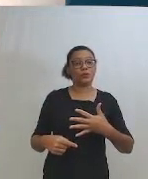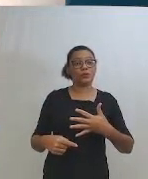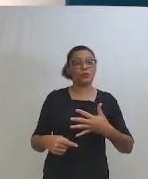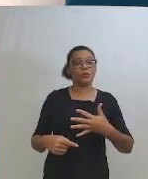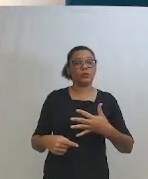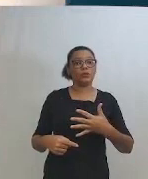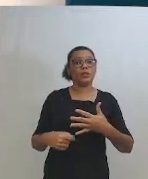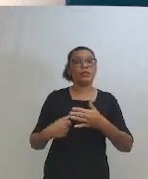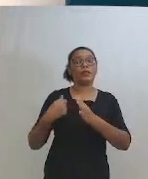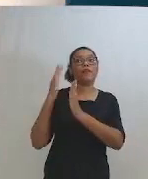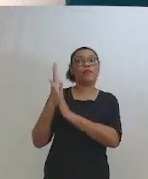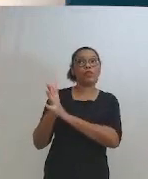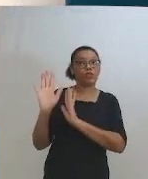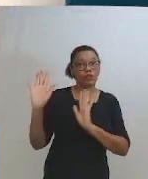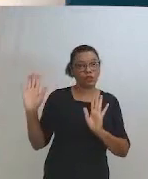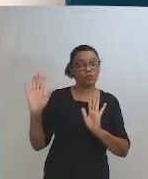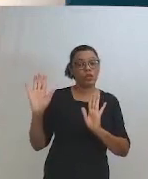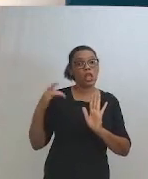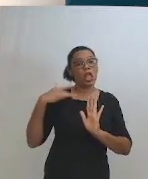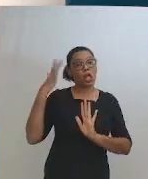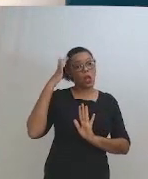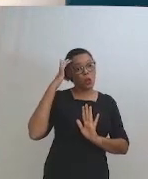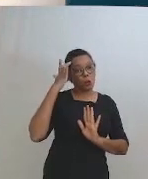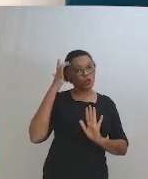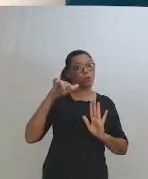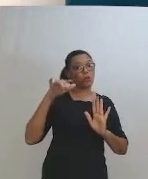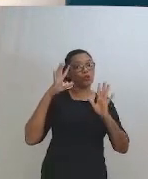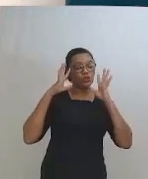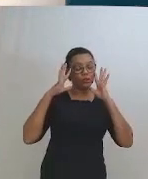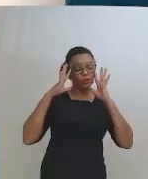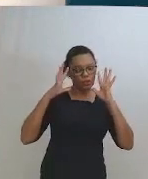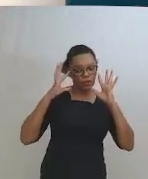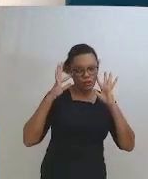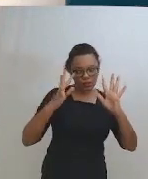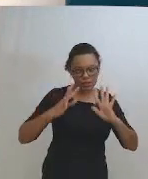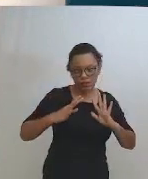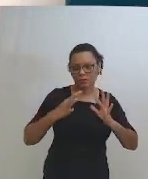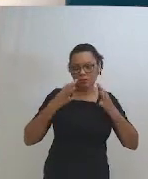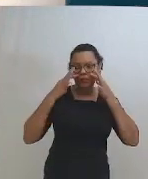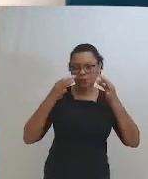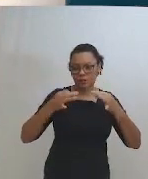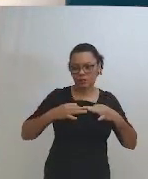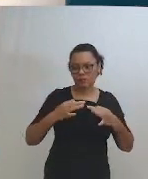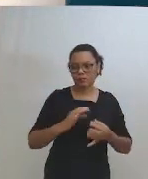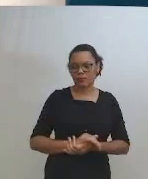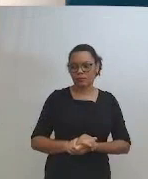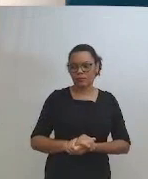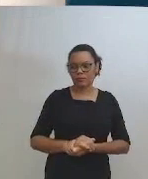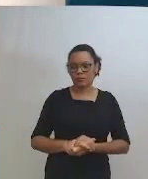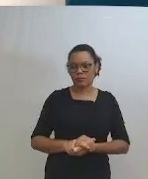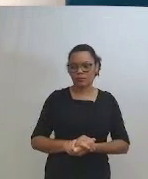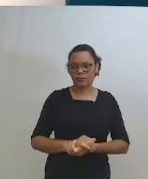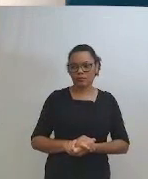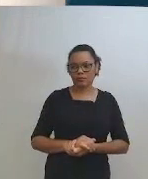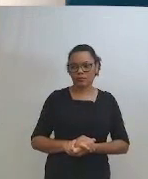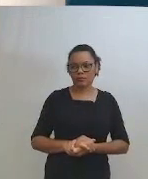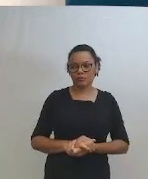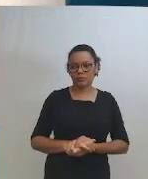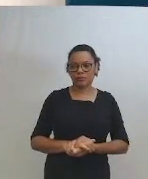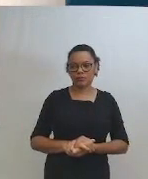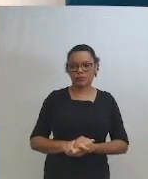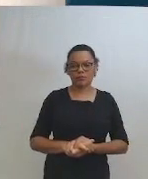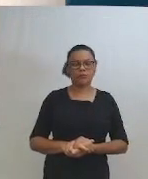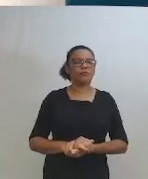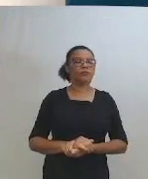Então, agora eu acho que Vossa Excelência pode me escutar, não? Claro, com certeza. Eu só quis chamar o feito à ordem para essa...